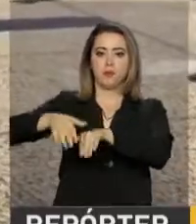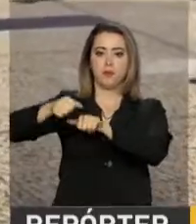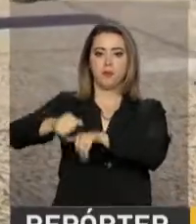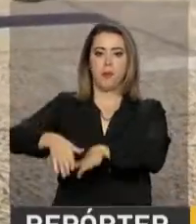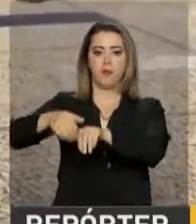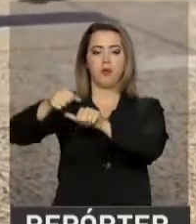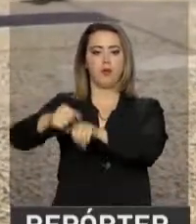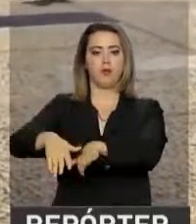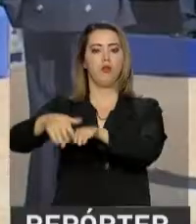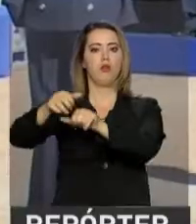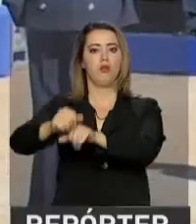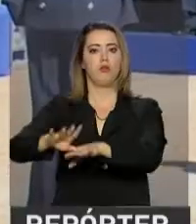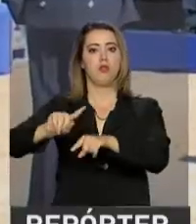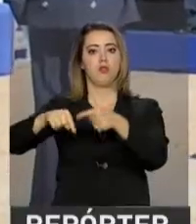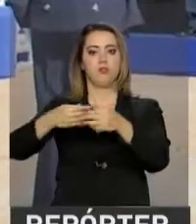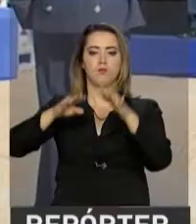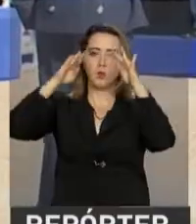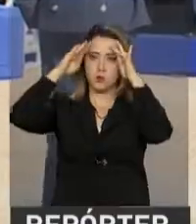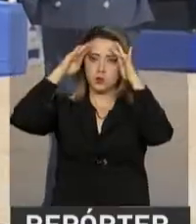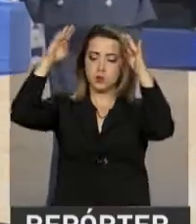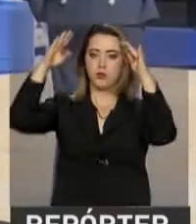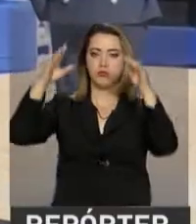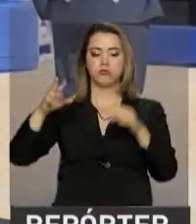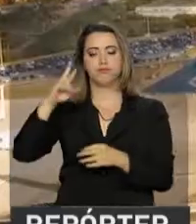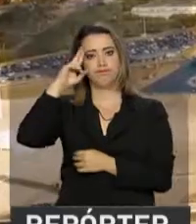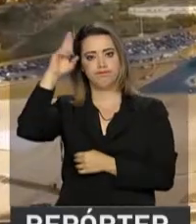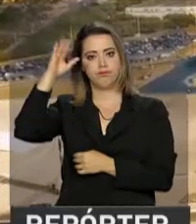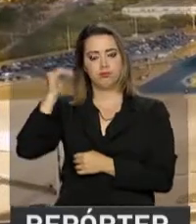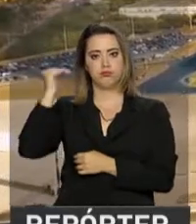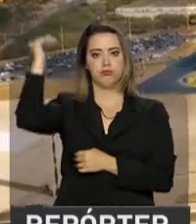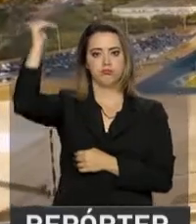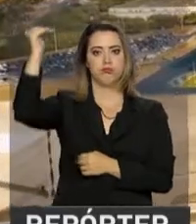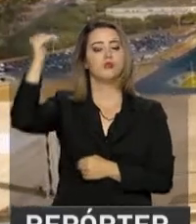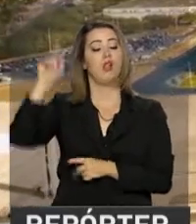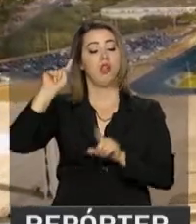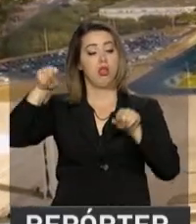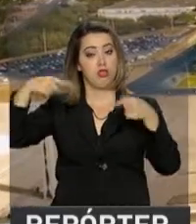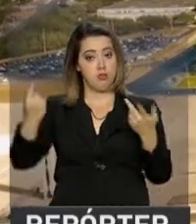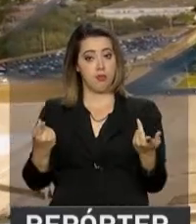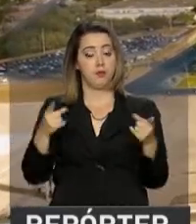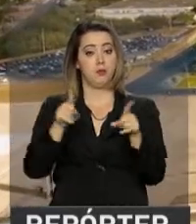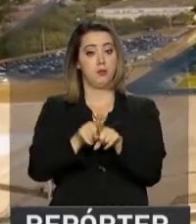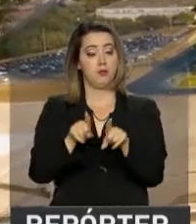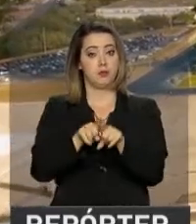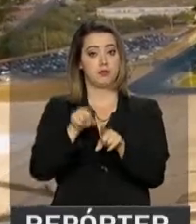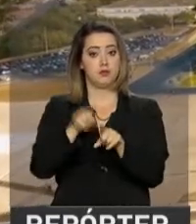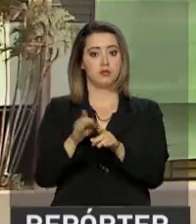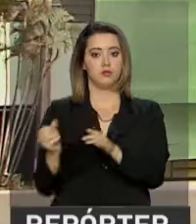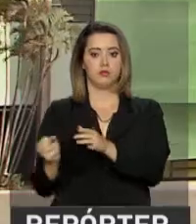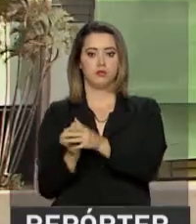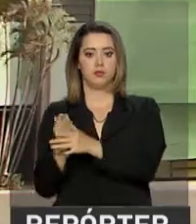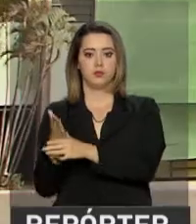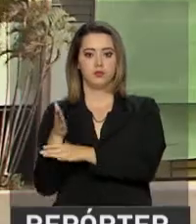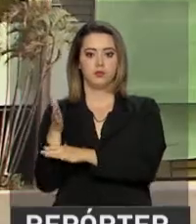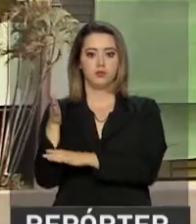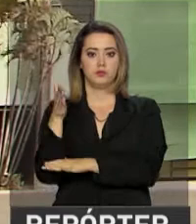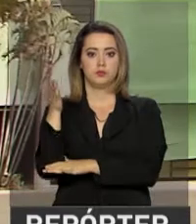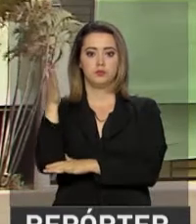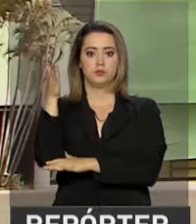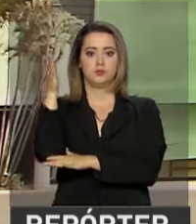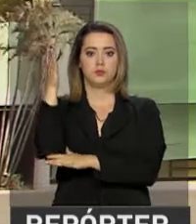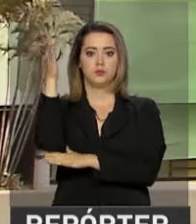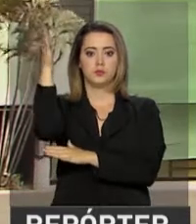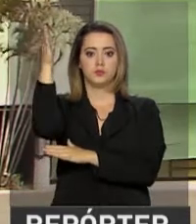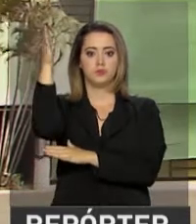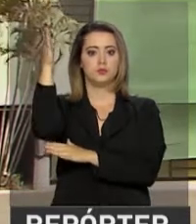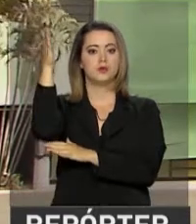feita as honras militares à mais alta autoridade. Já na sequência, imediatamente depois, é feito o hasteamento do pavilhão nacional, da nova